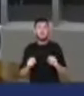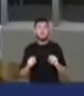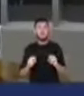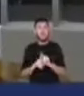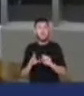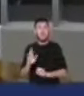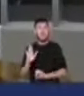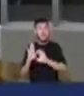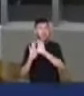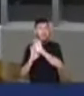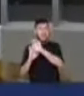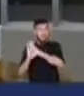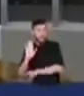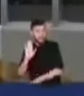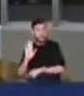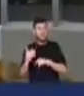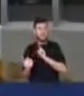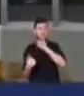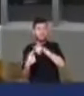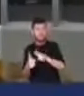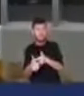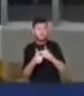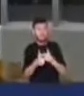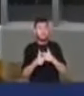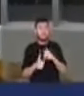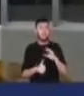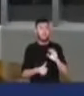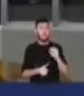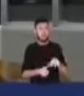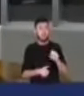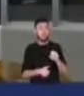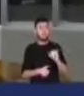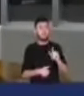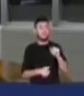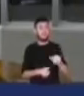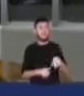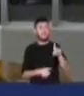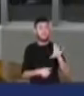Vamos provar que essa casa apoia o aposentado, gente.